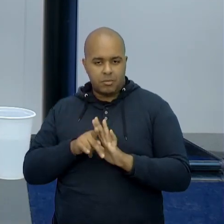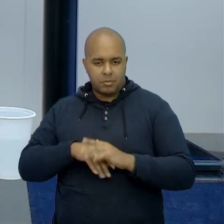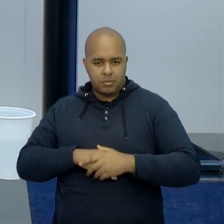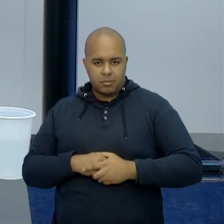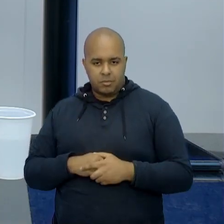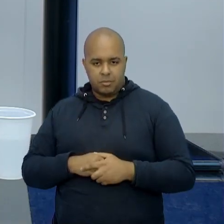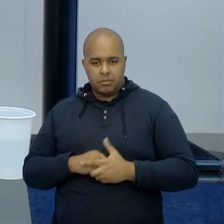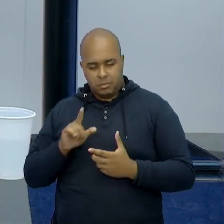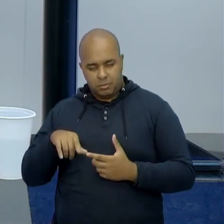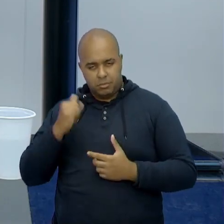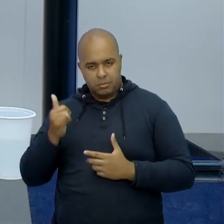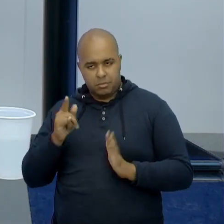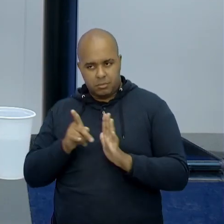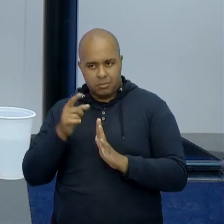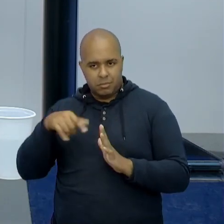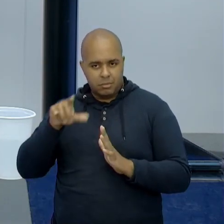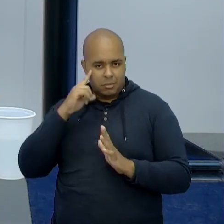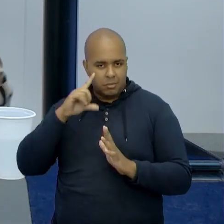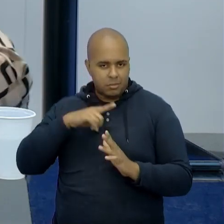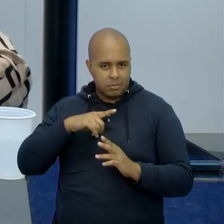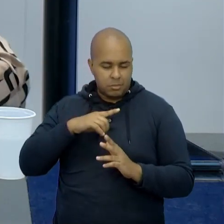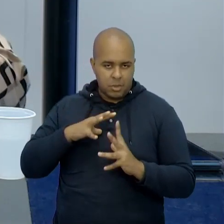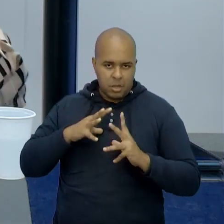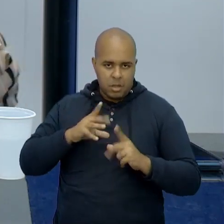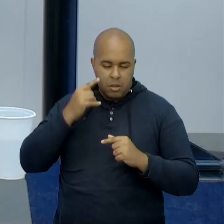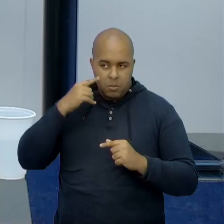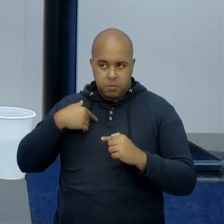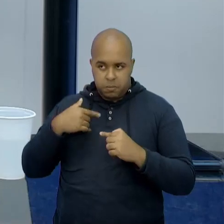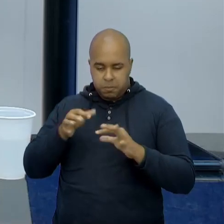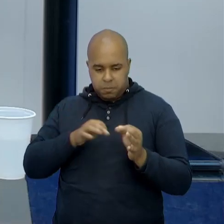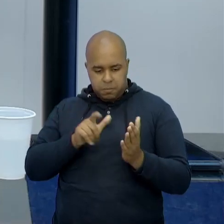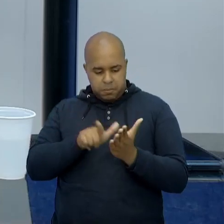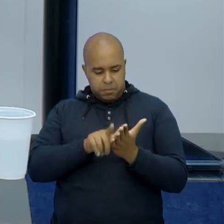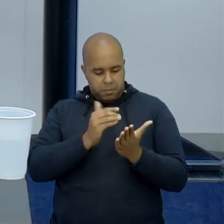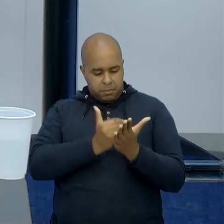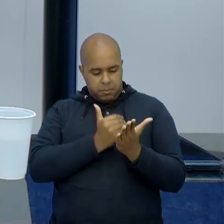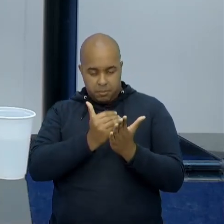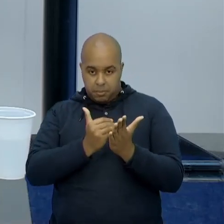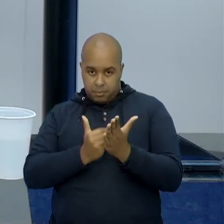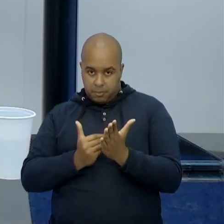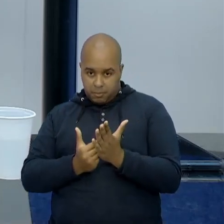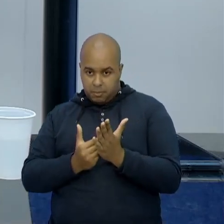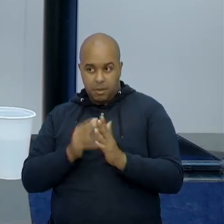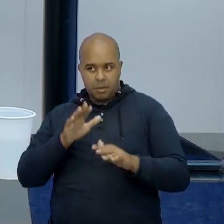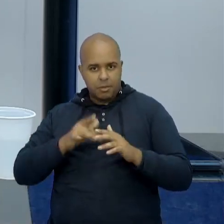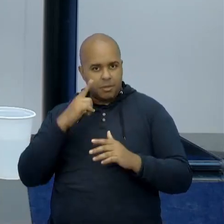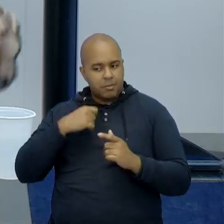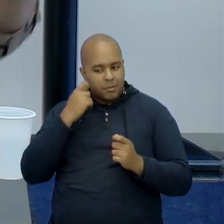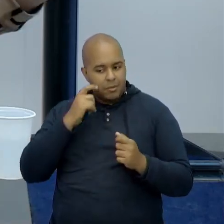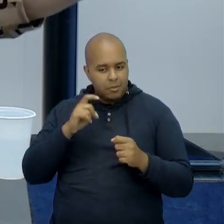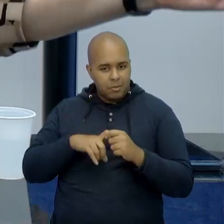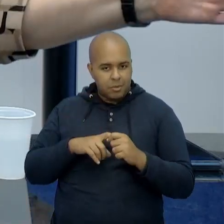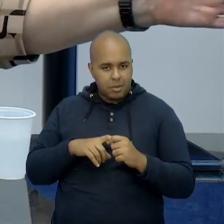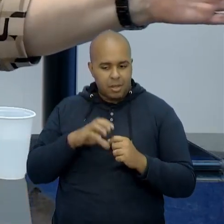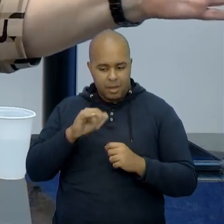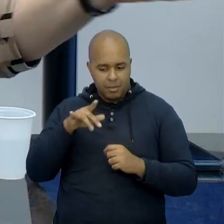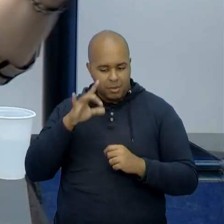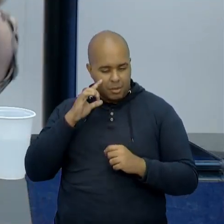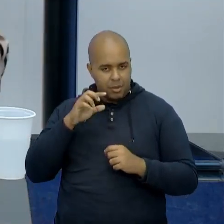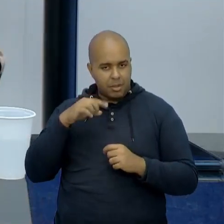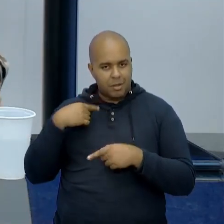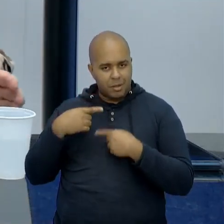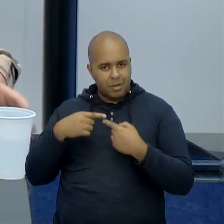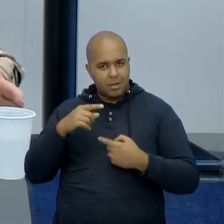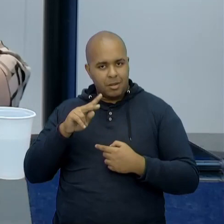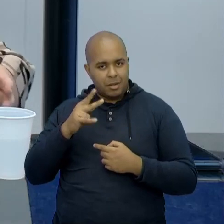fundamental. É importante que a gente tenha toda essa papelada. Cara, às vezes tem que voltar até a capitania hereditária,